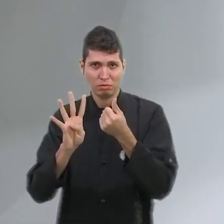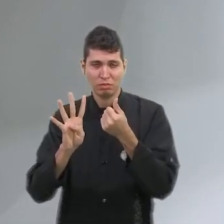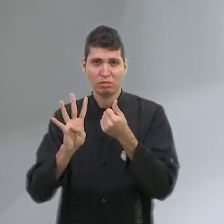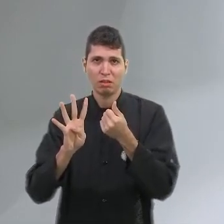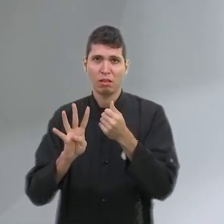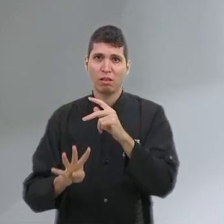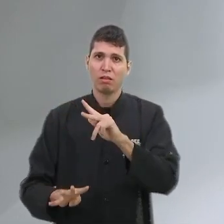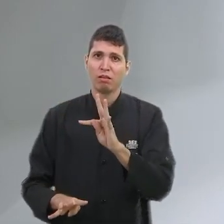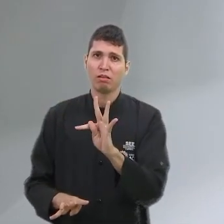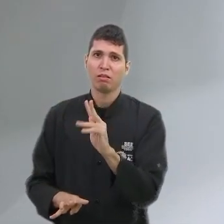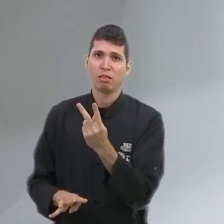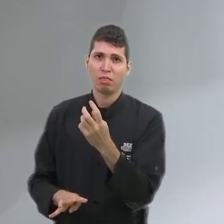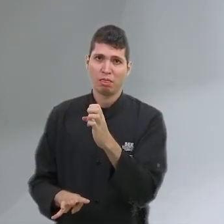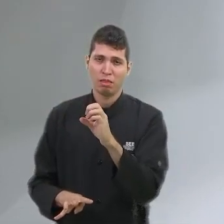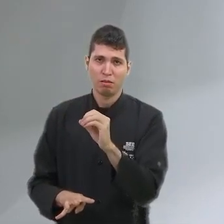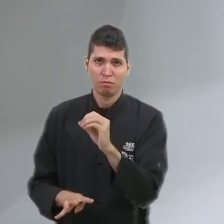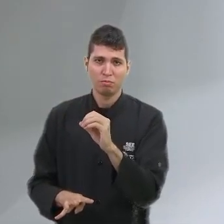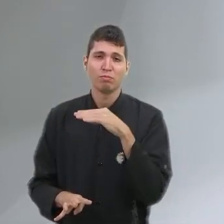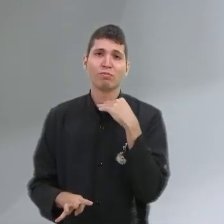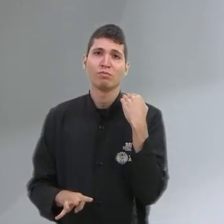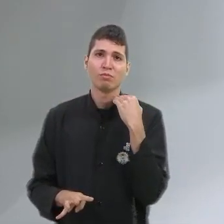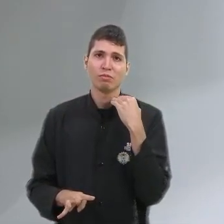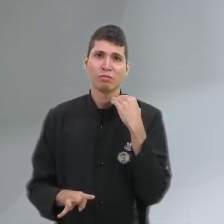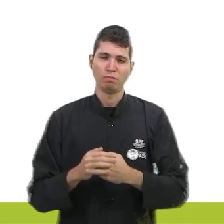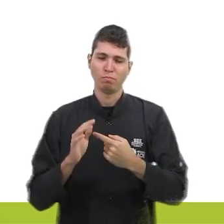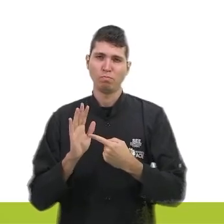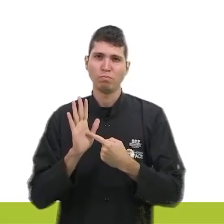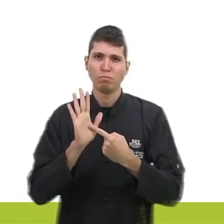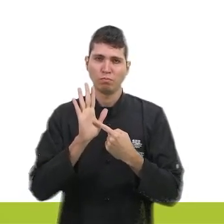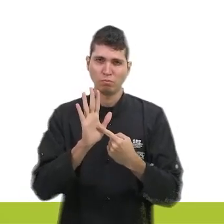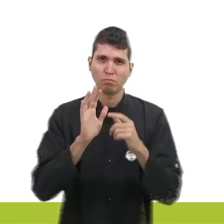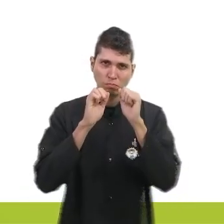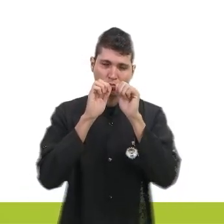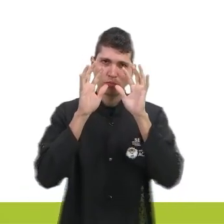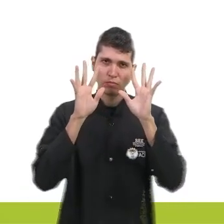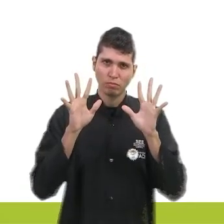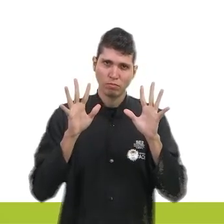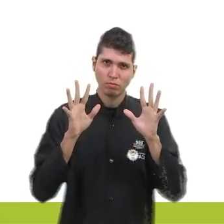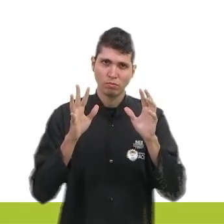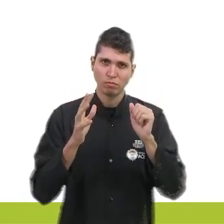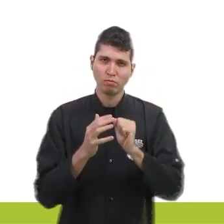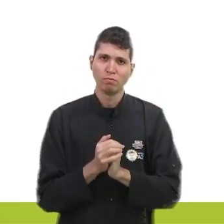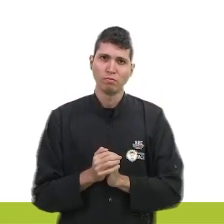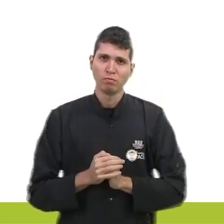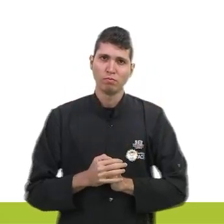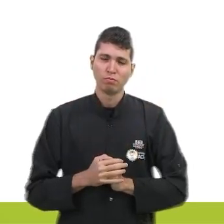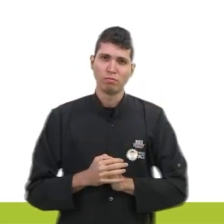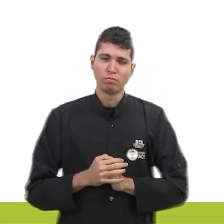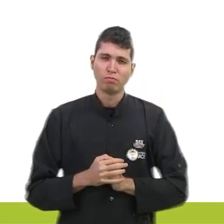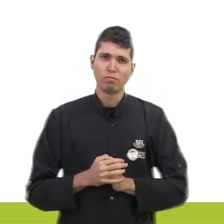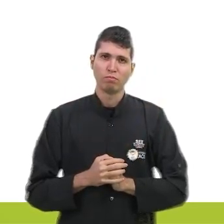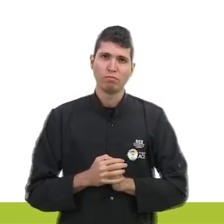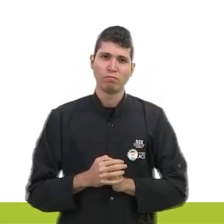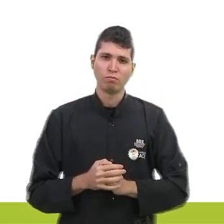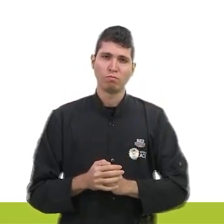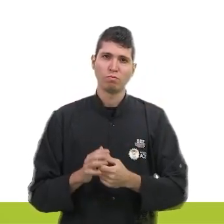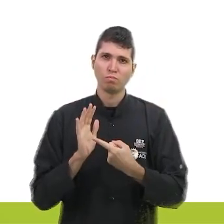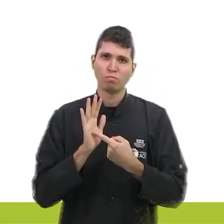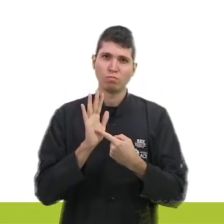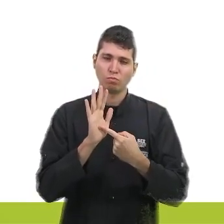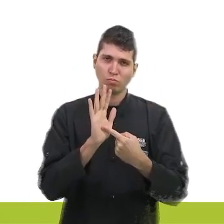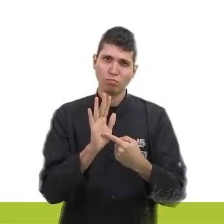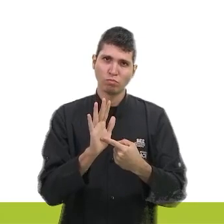Aqui nós temos uma das principais obras desse artista, tá? Chamada A Noite Estrelada, Foi